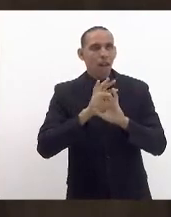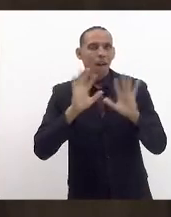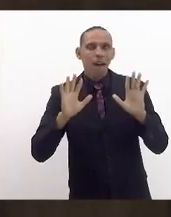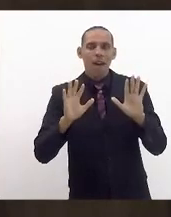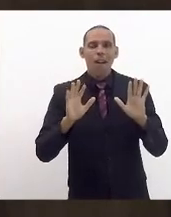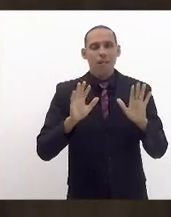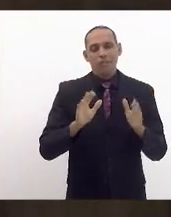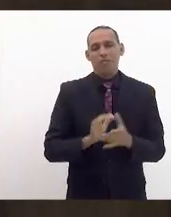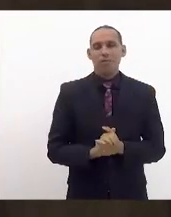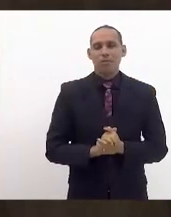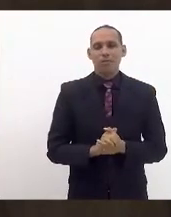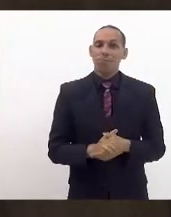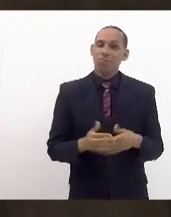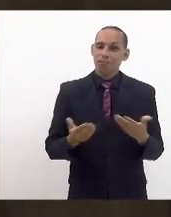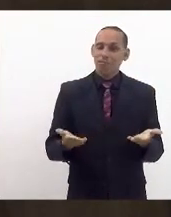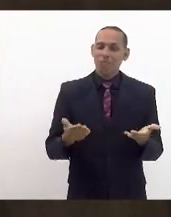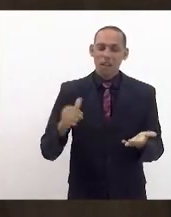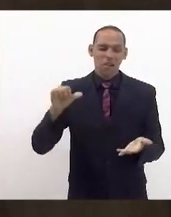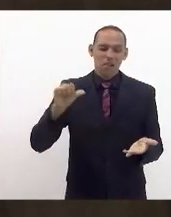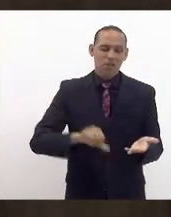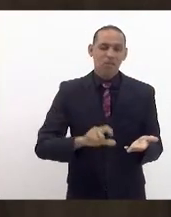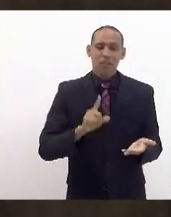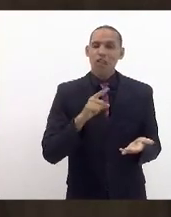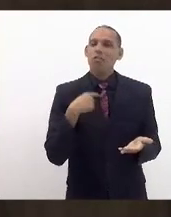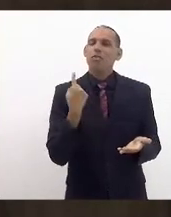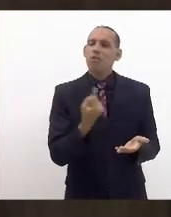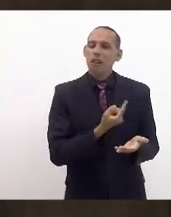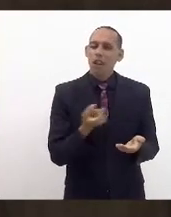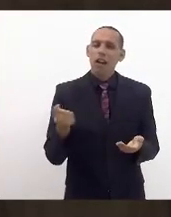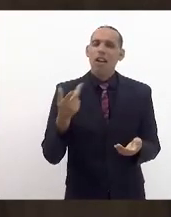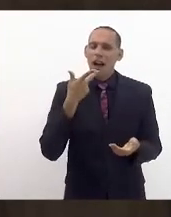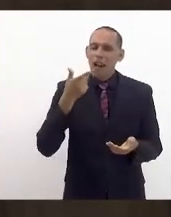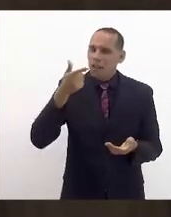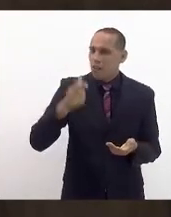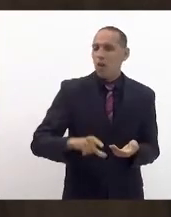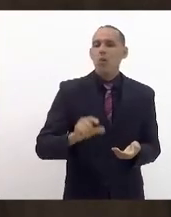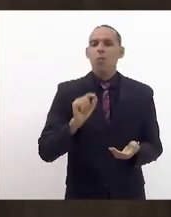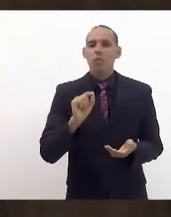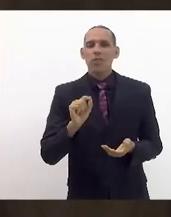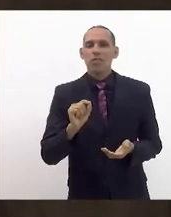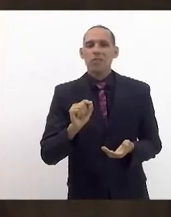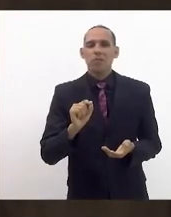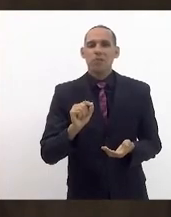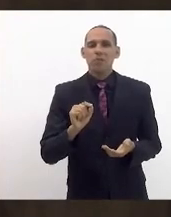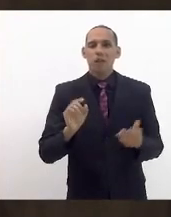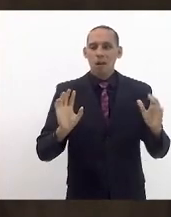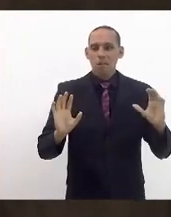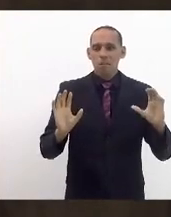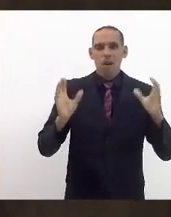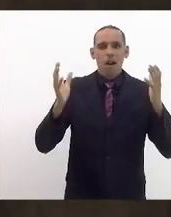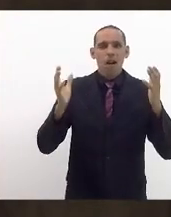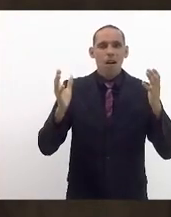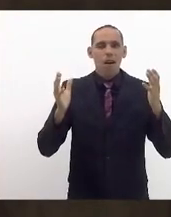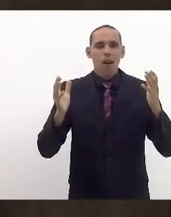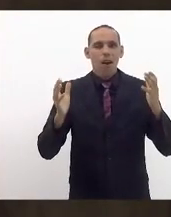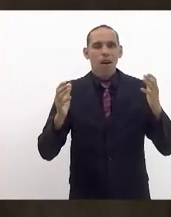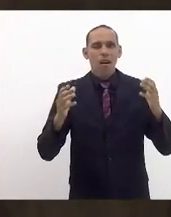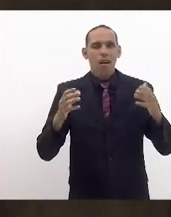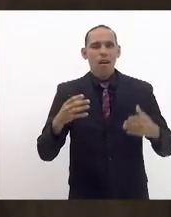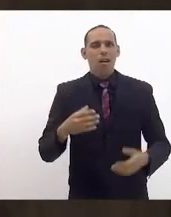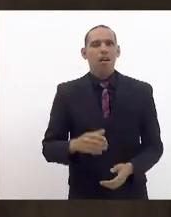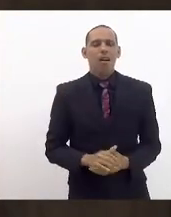interpretação do texto. Então, isso é muito ruim. A gente volta a afirmar que esse tipo de manifestação é o que não